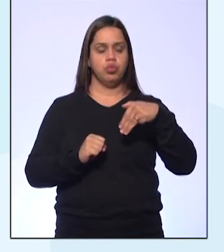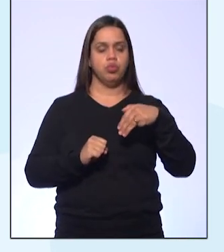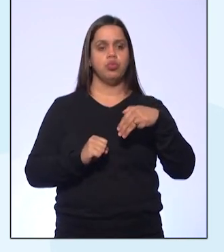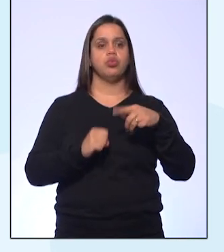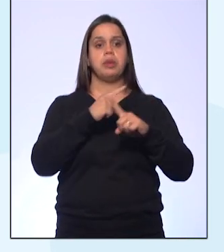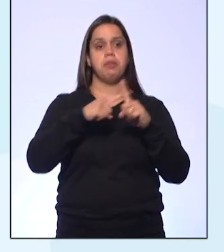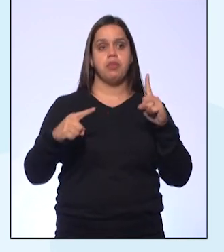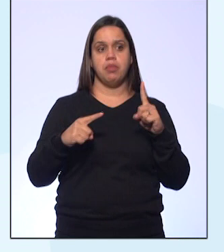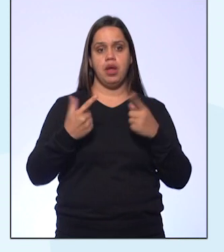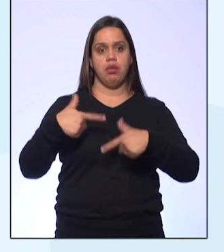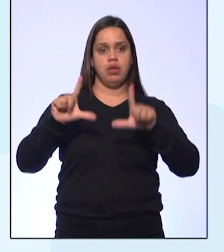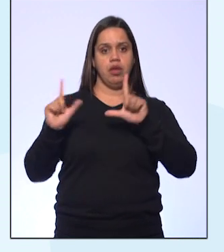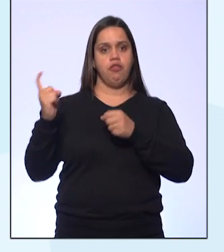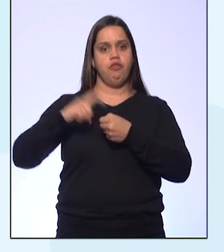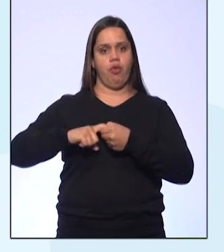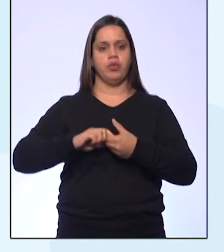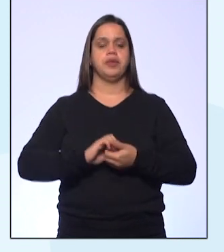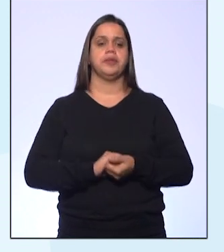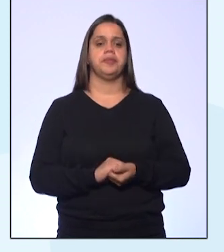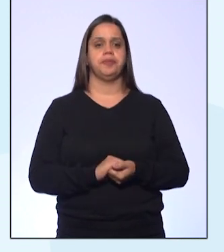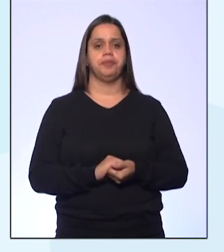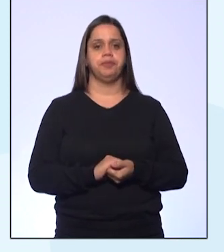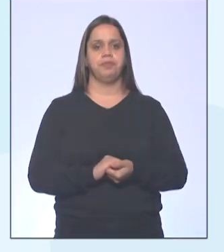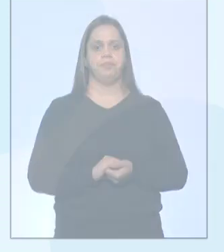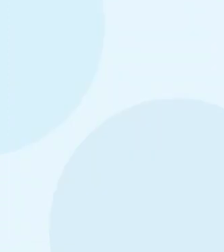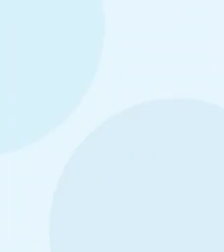tela e já retornamos.